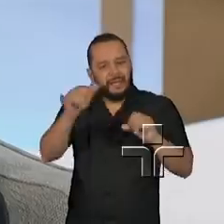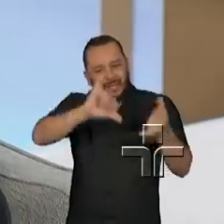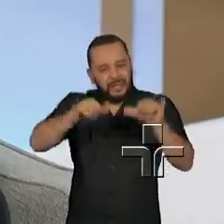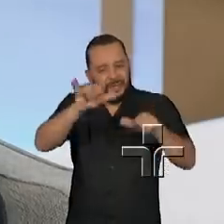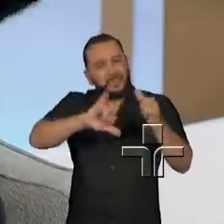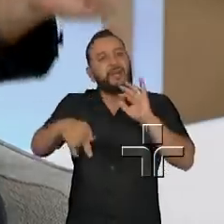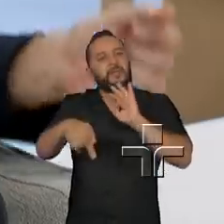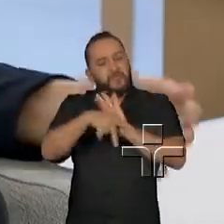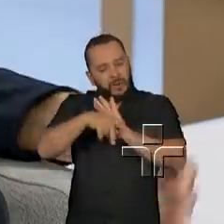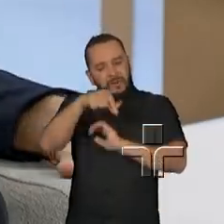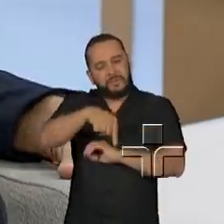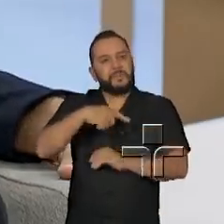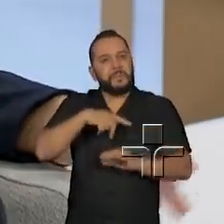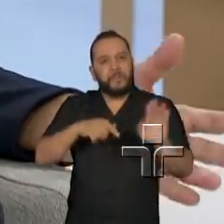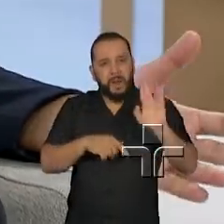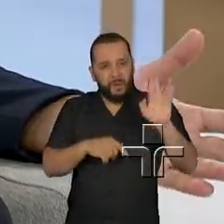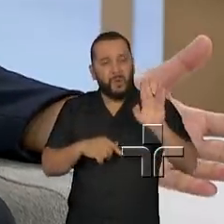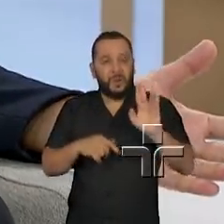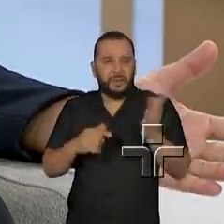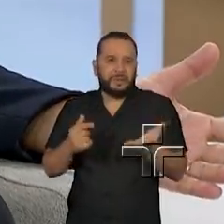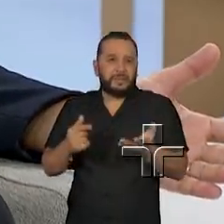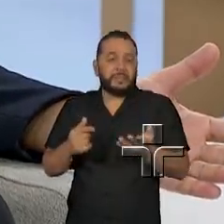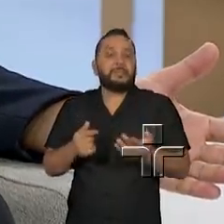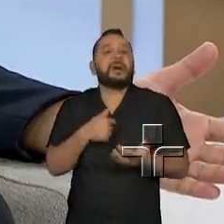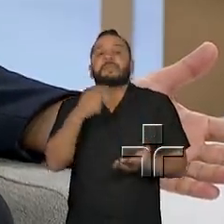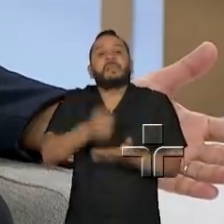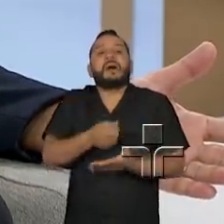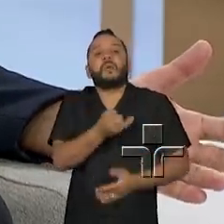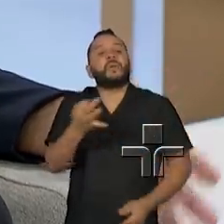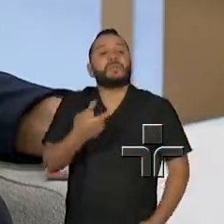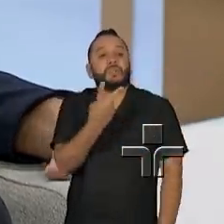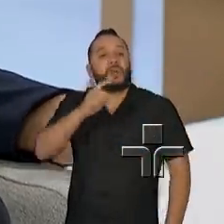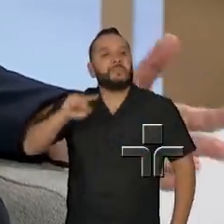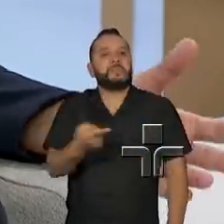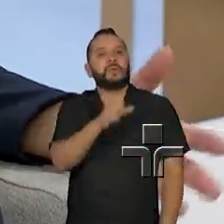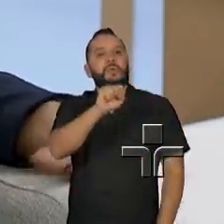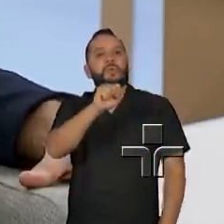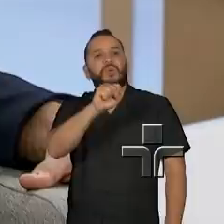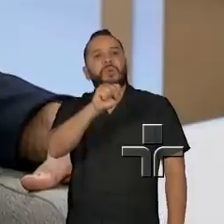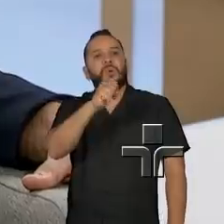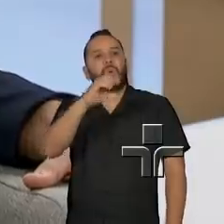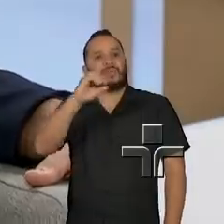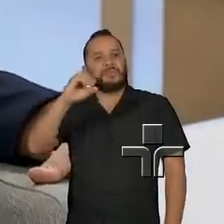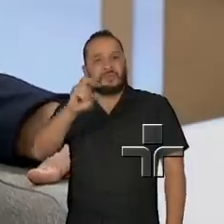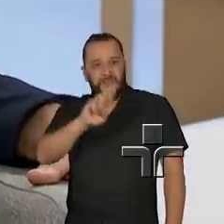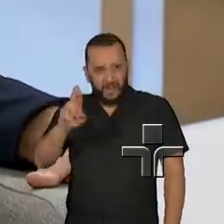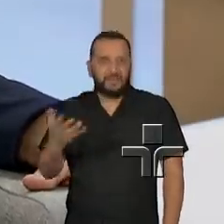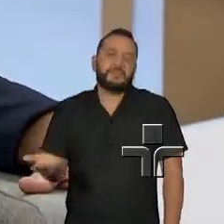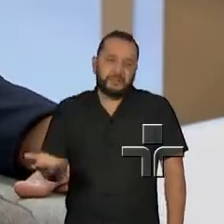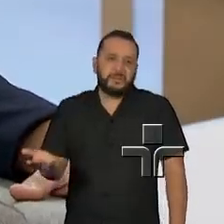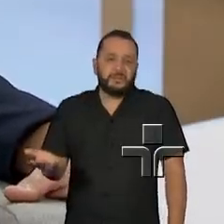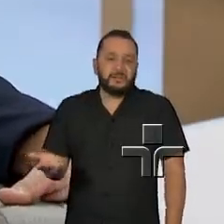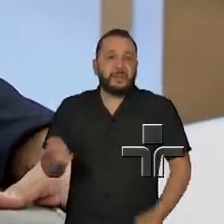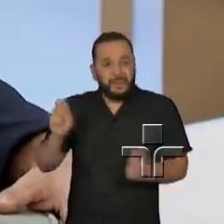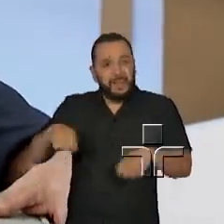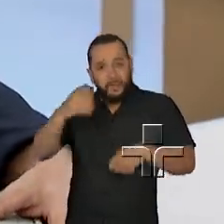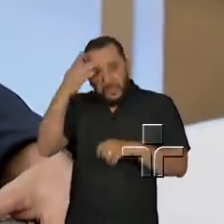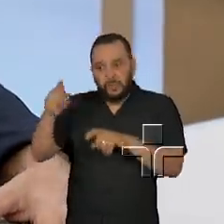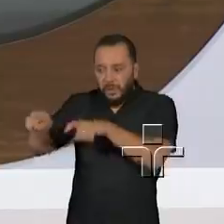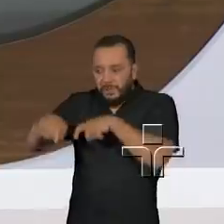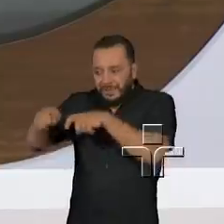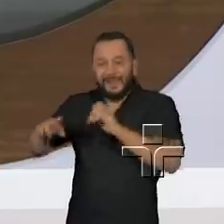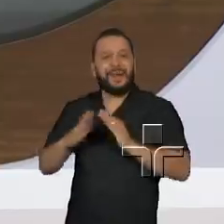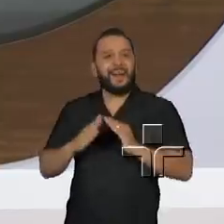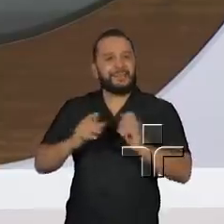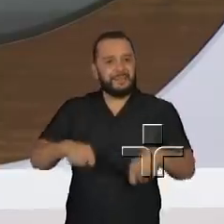fora é o Sativex, aqui chama o Mevatil, só que custa R$ 2.800. E é por isso que eu tenho defendido o autocultivo. Desculpa. Não.